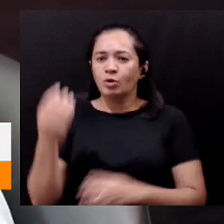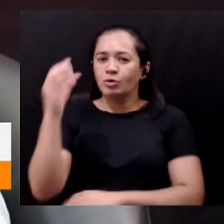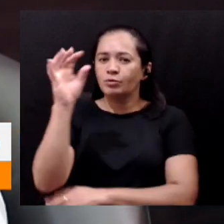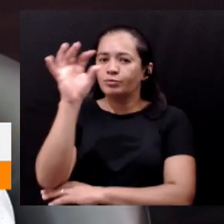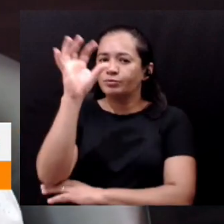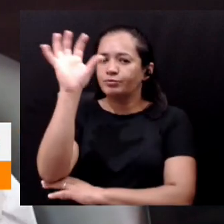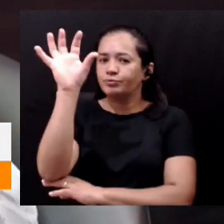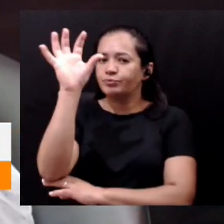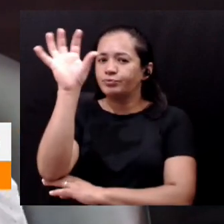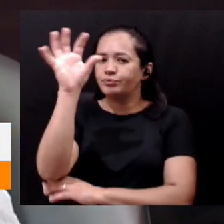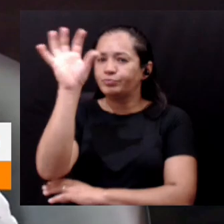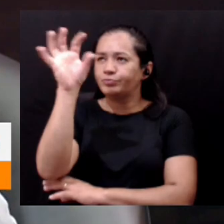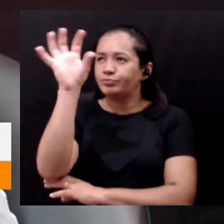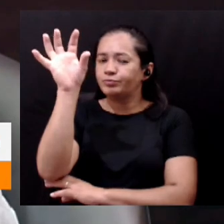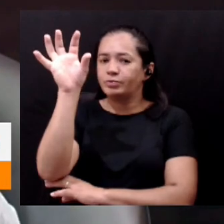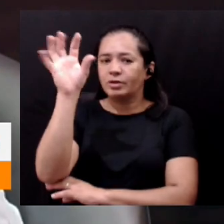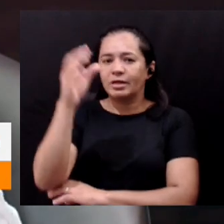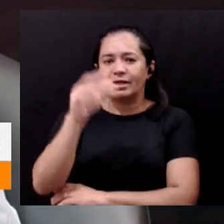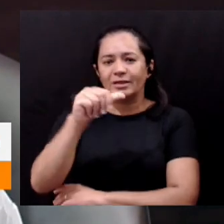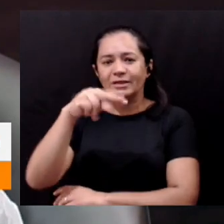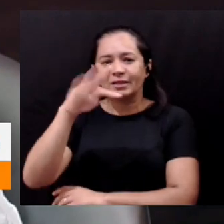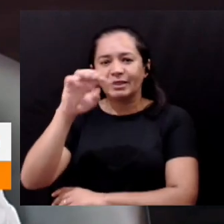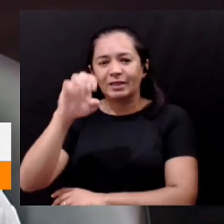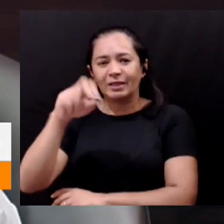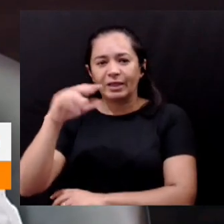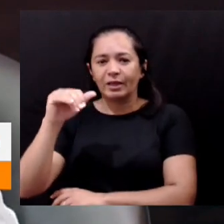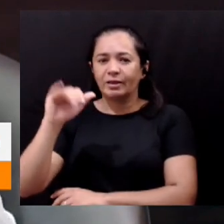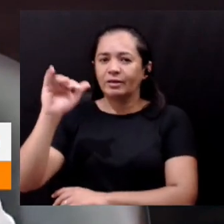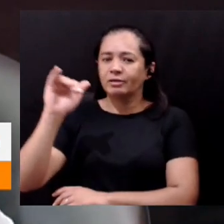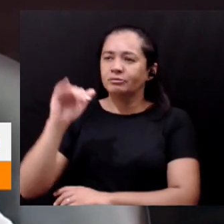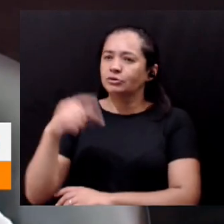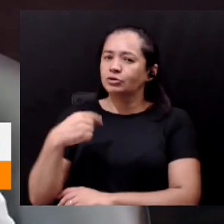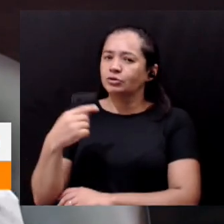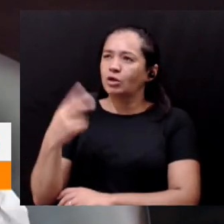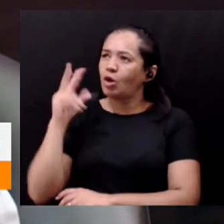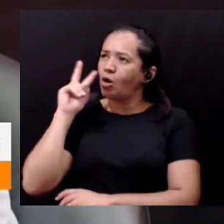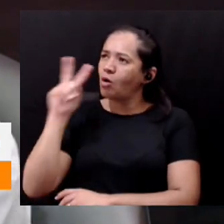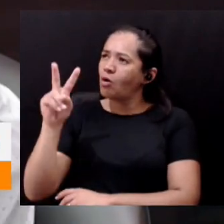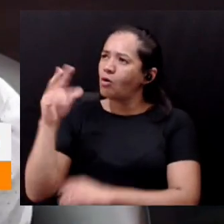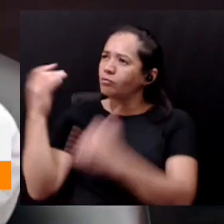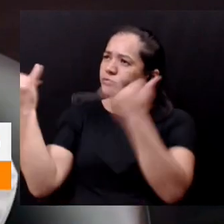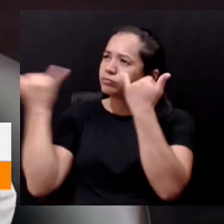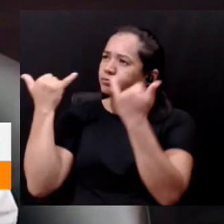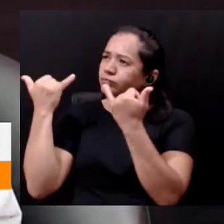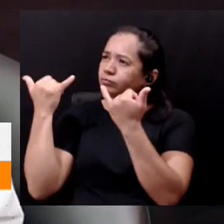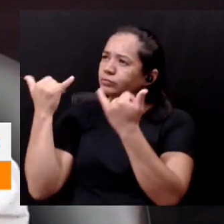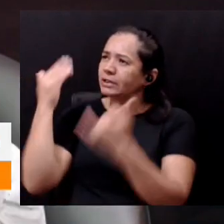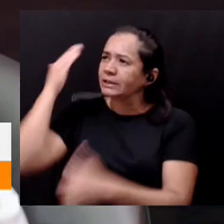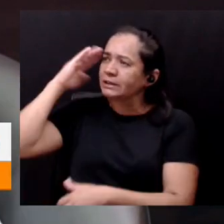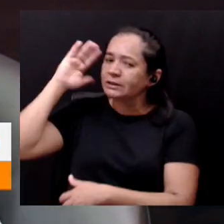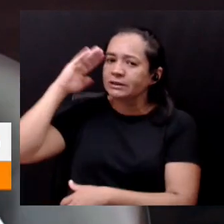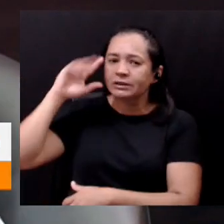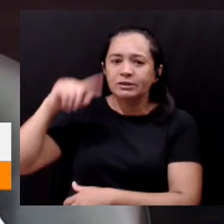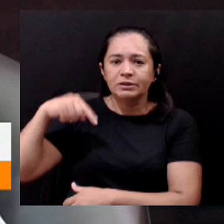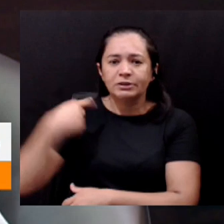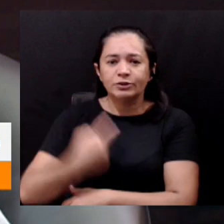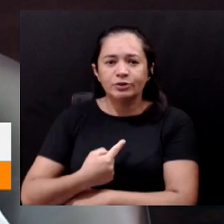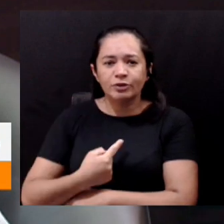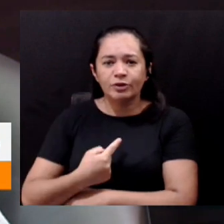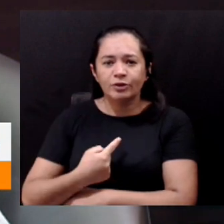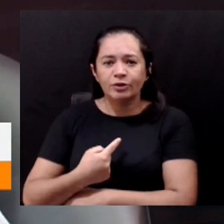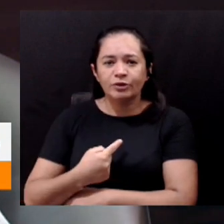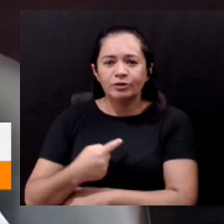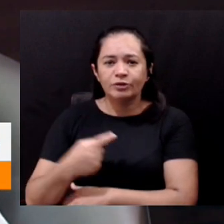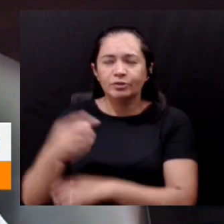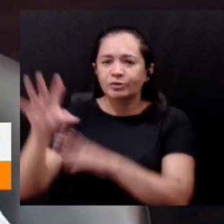olhamos, vimos as informações, interpretamos essas informações e depois nós a devolvemos para o mundo,